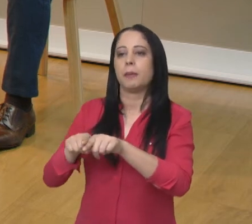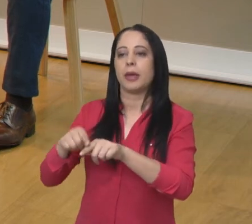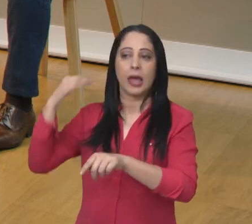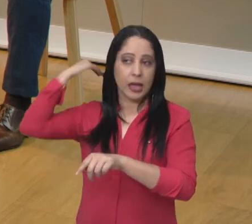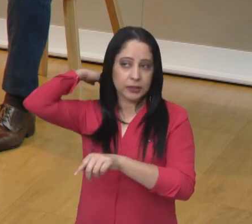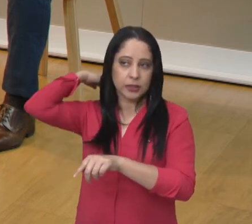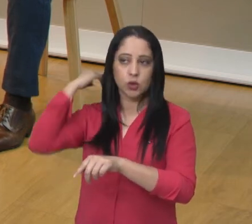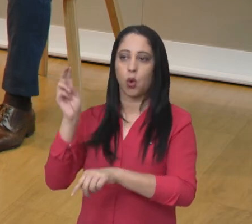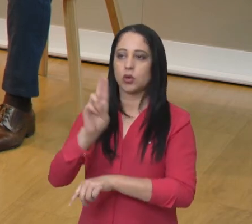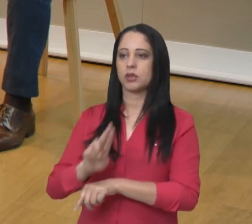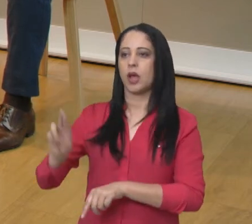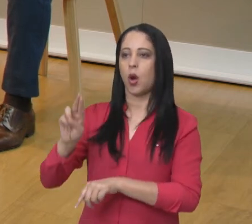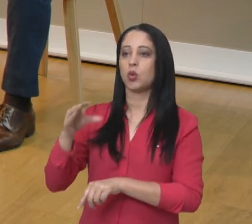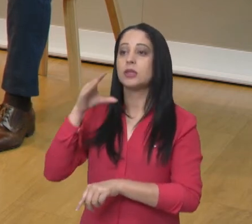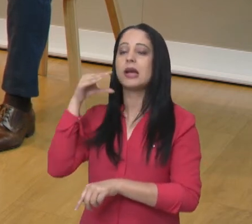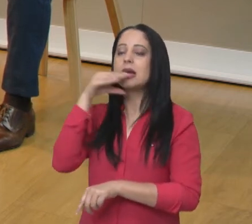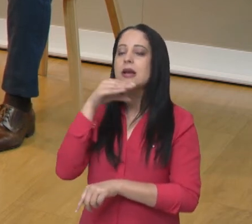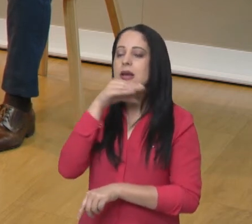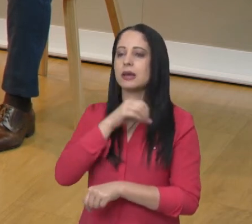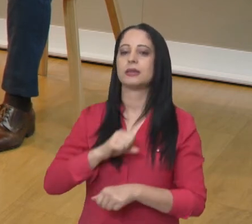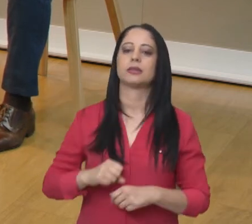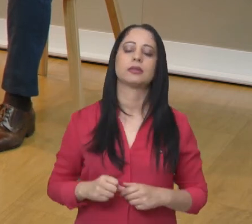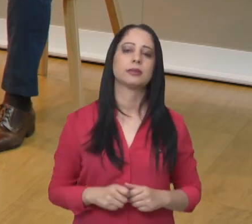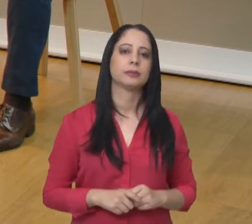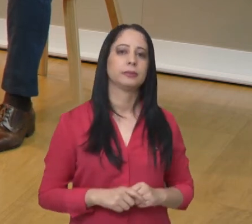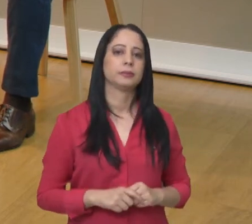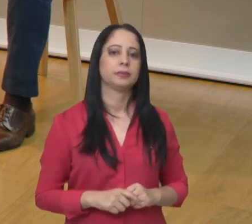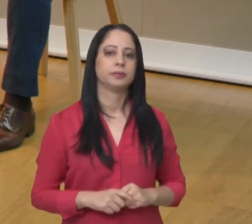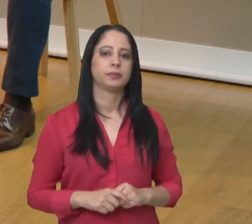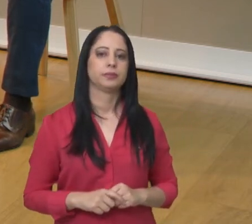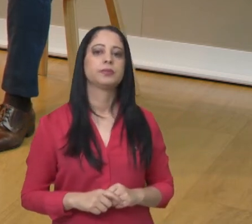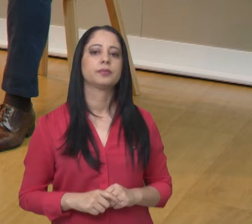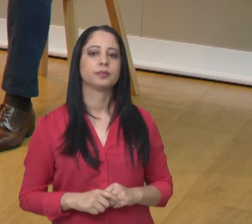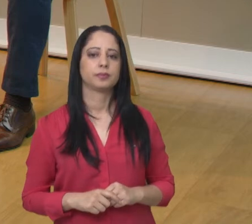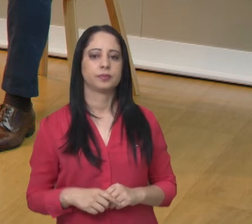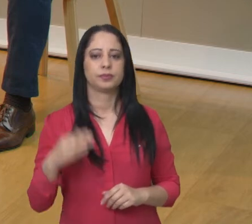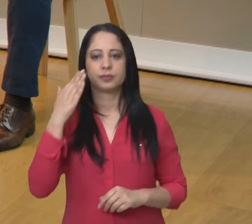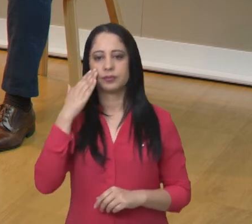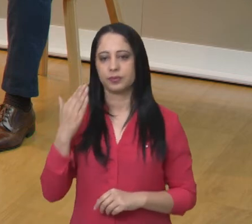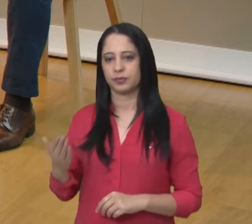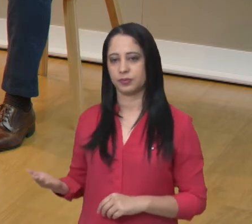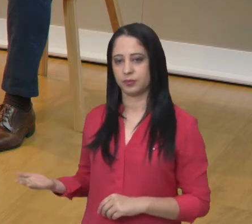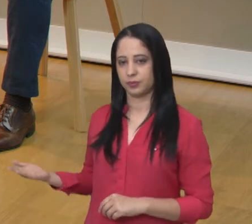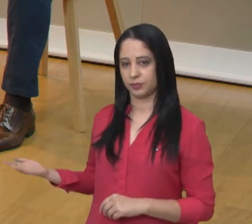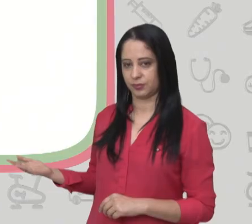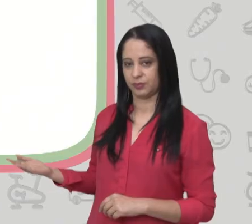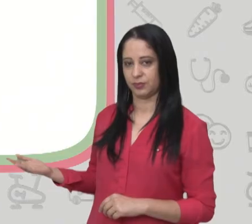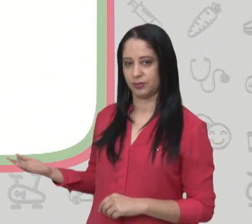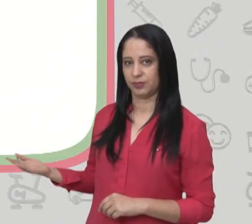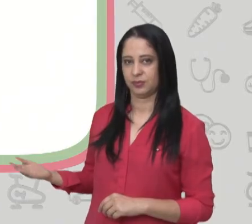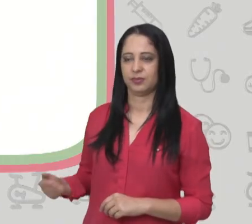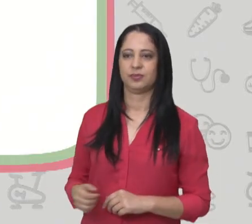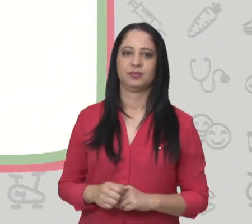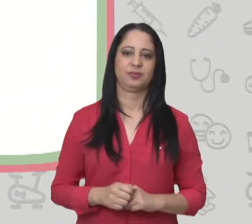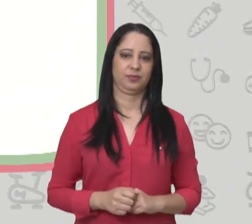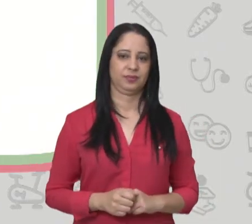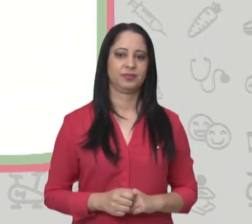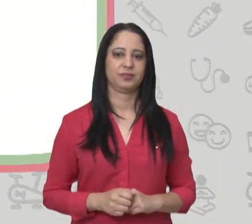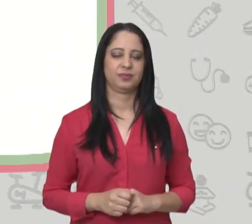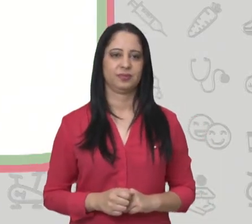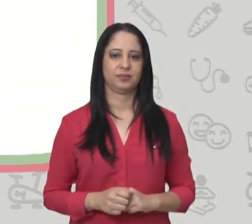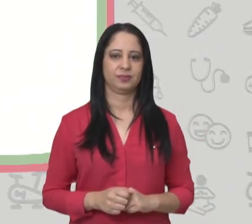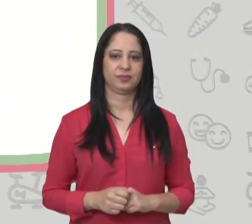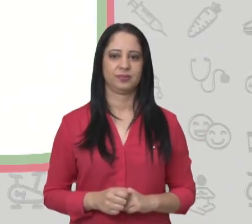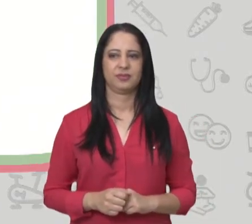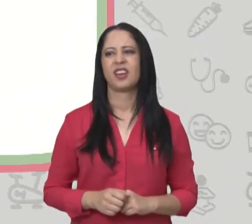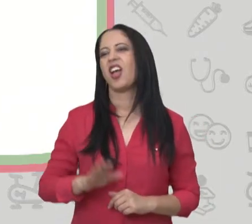que ajuda muito a aliviar essas tensões. Né? Ótimo, vamos para a próxima. Todos os casos de hérnia de disco